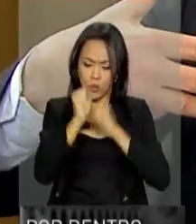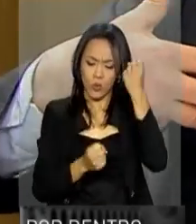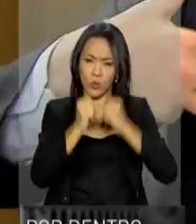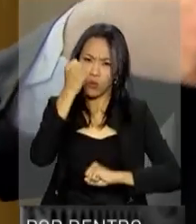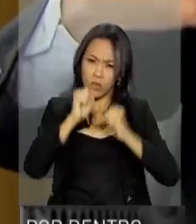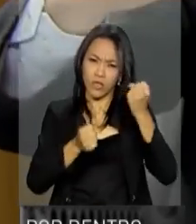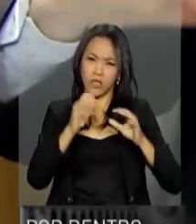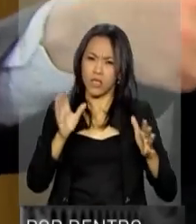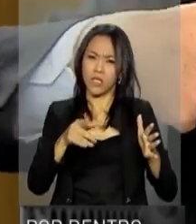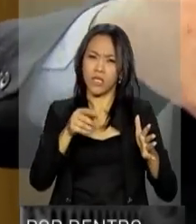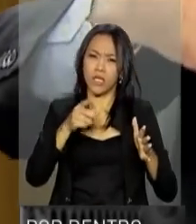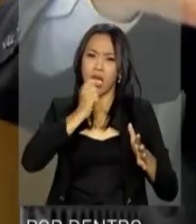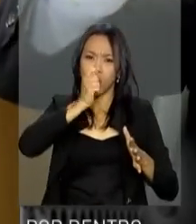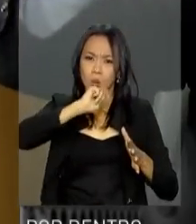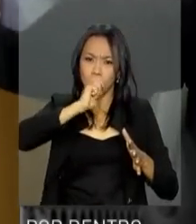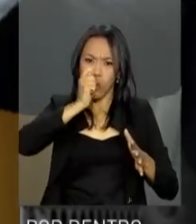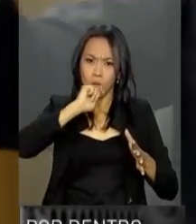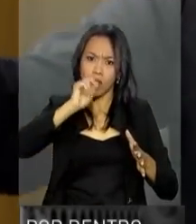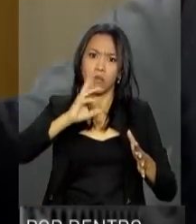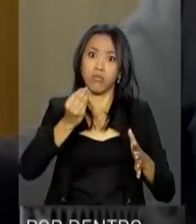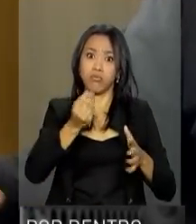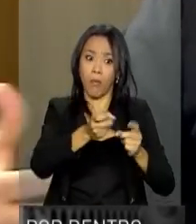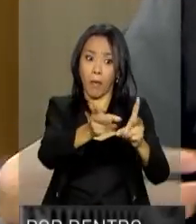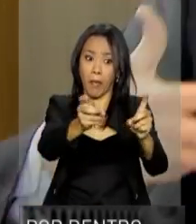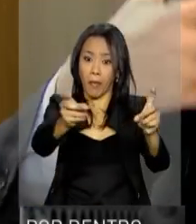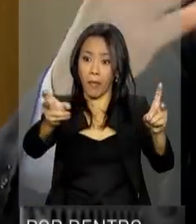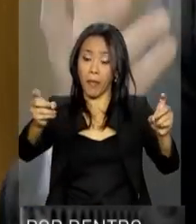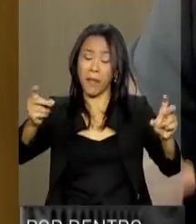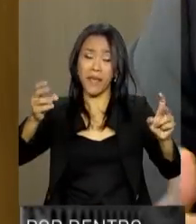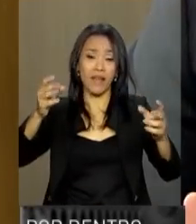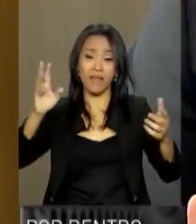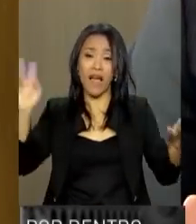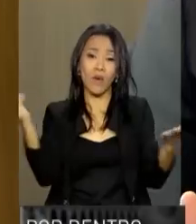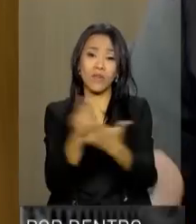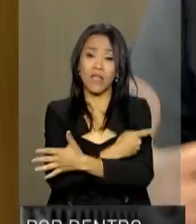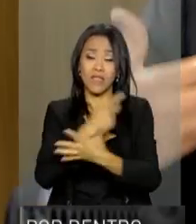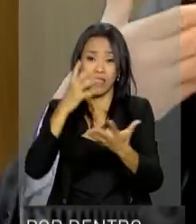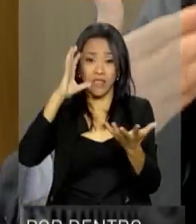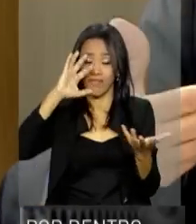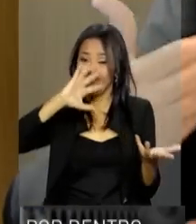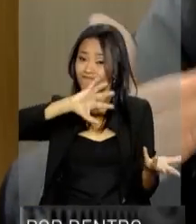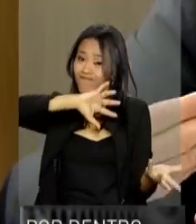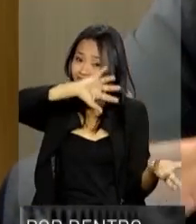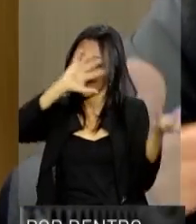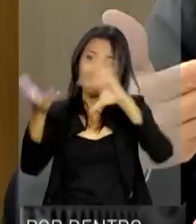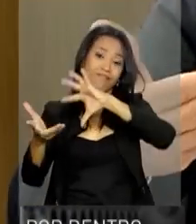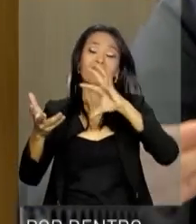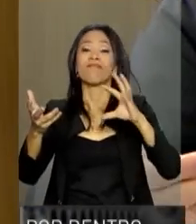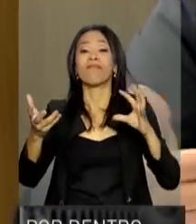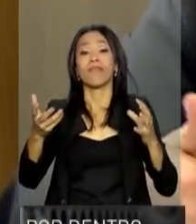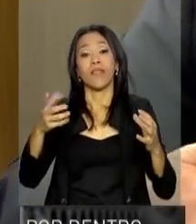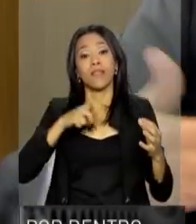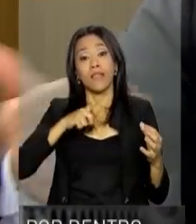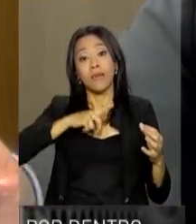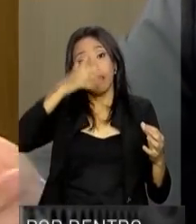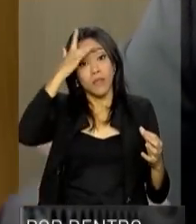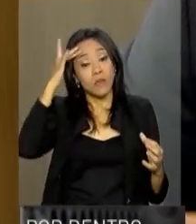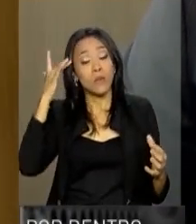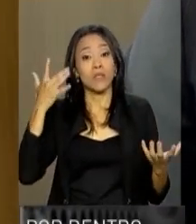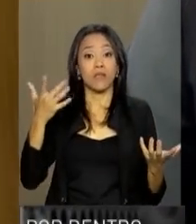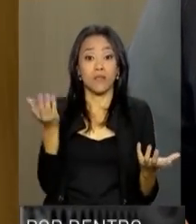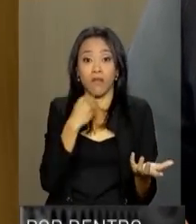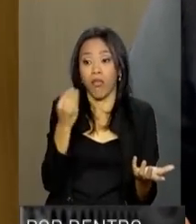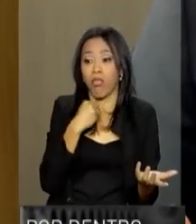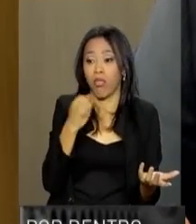causam uma epidemia causa um transtorno num conjunto muito grande de pessoas não têm muita gente vulnerável que é mais vulnerável 25%